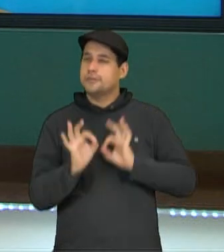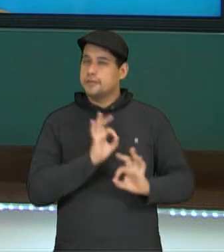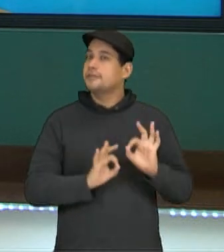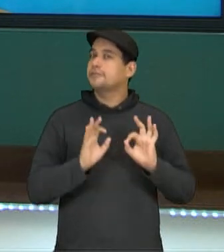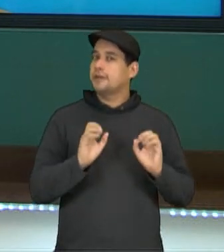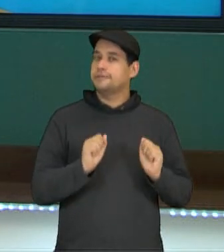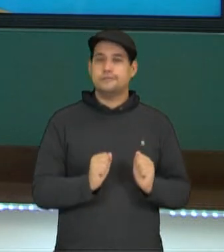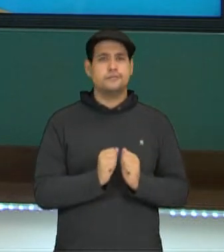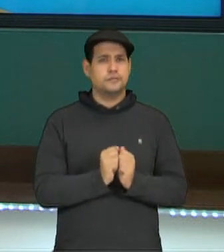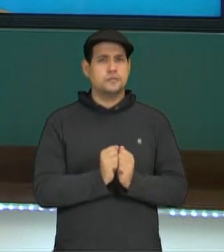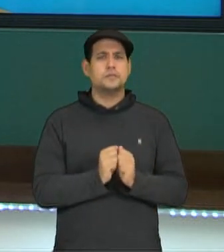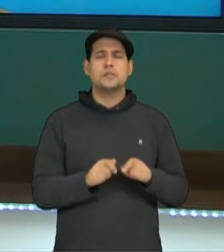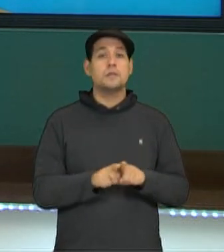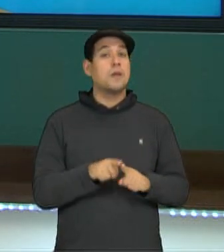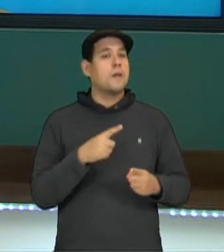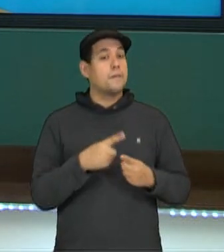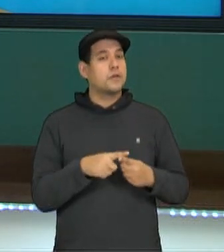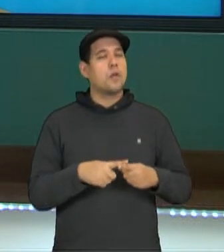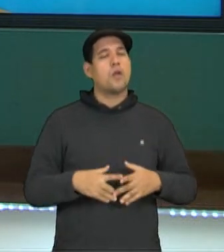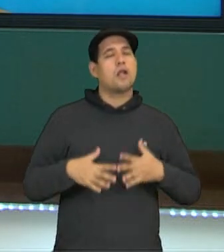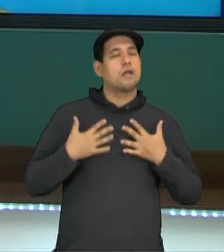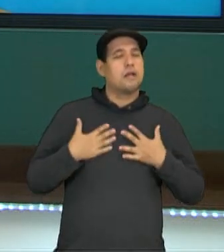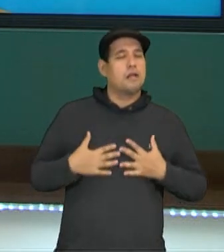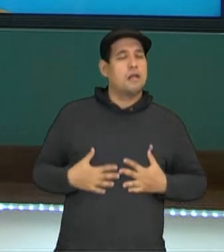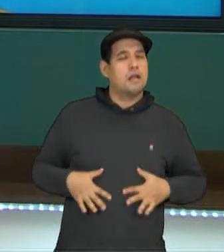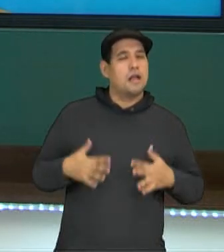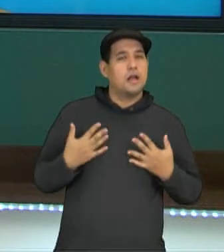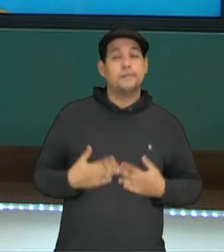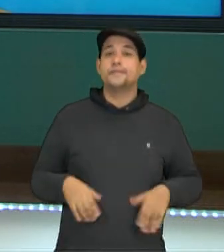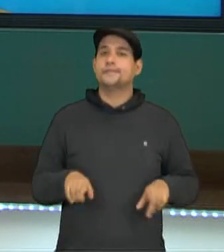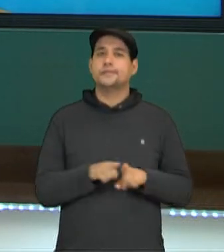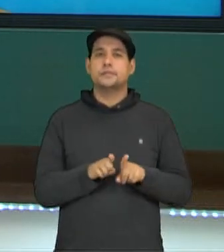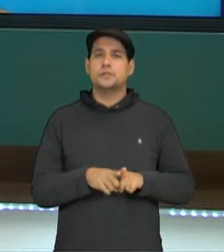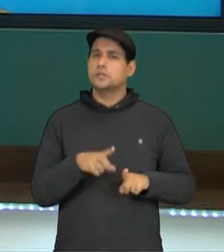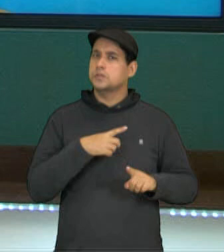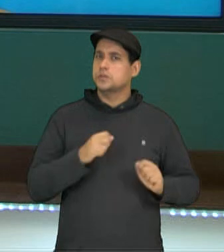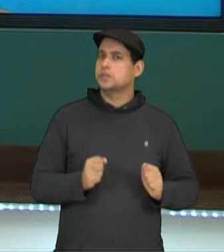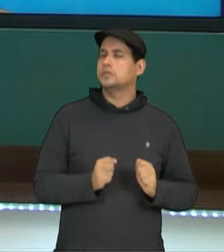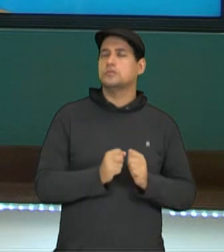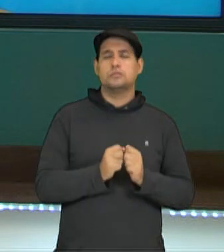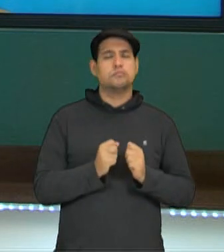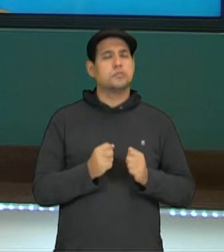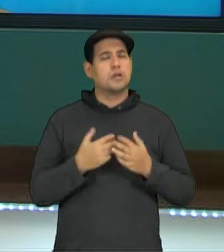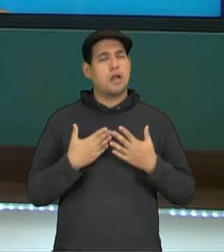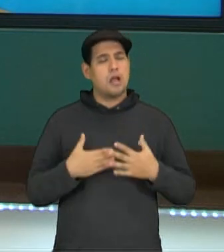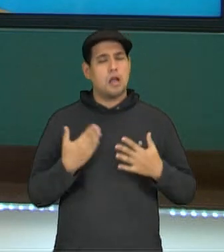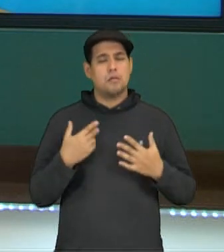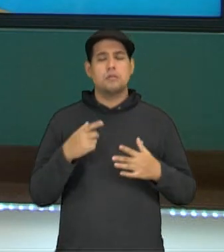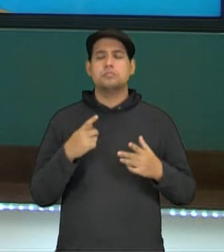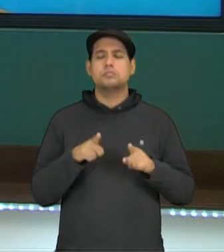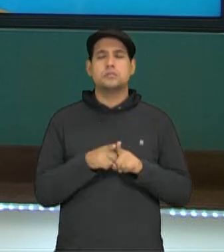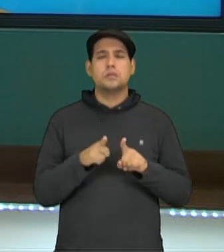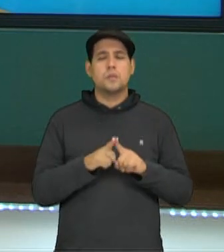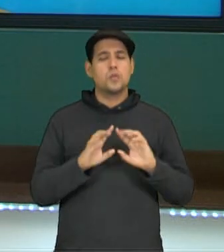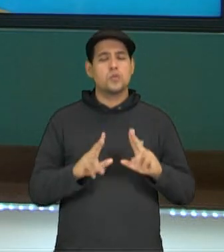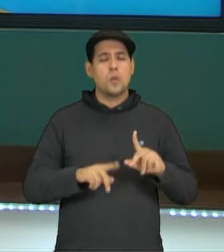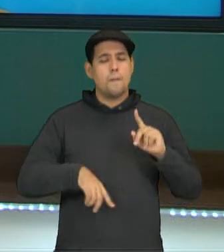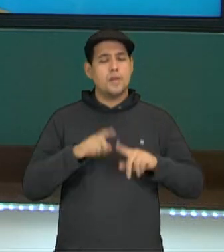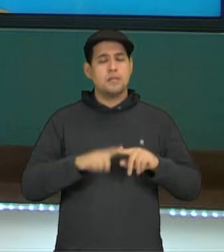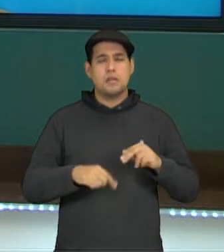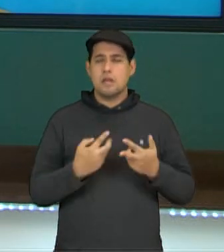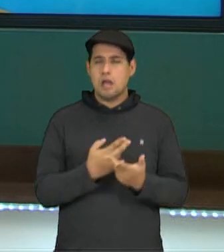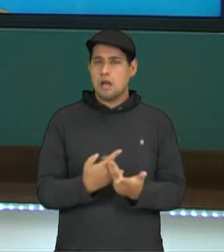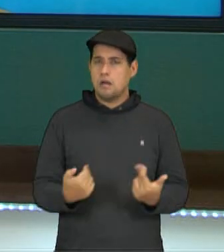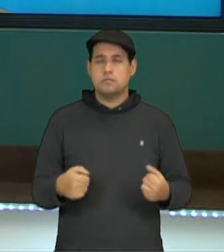tá bom? Procurem um local tranquilo, onde quer que você esteja, silencioso. Pega aí todo o seu material, né? Você